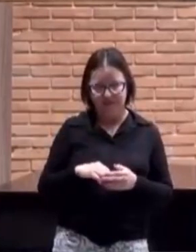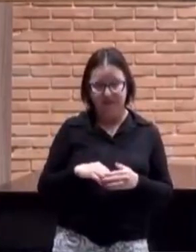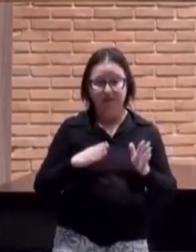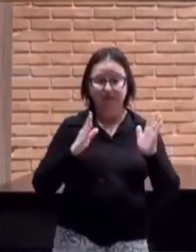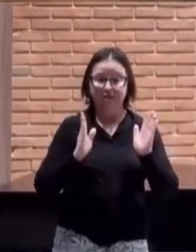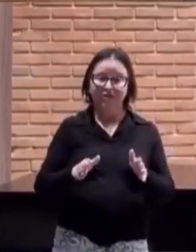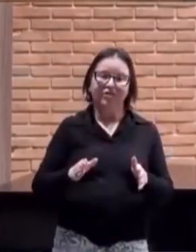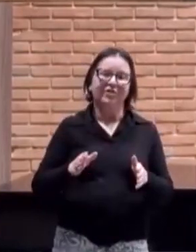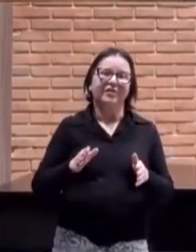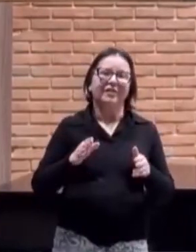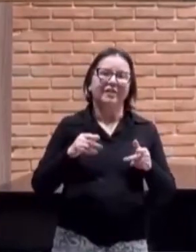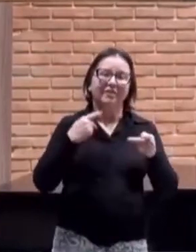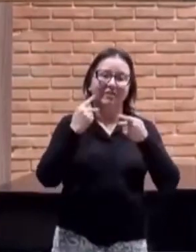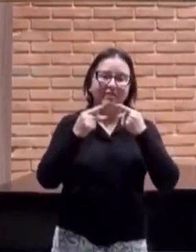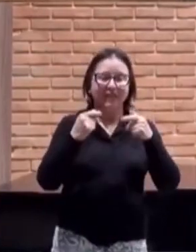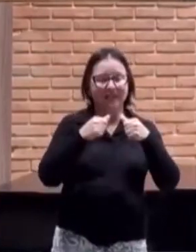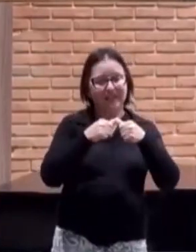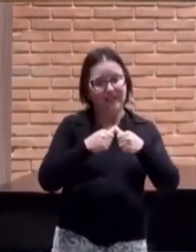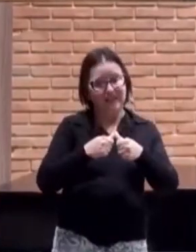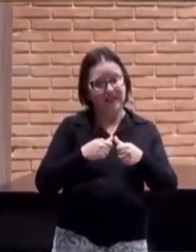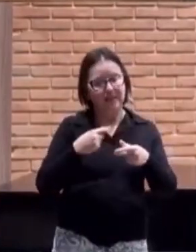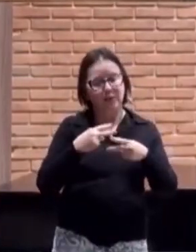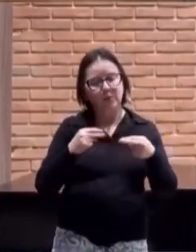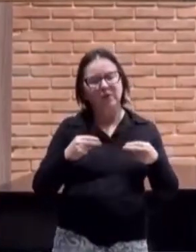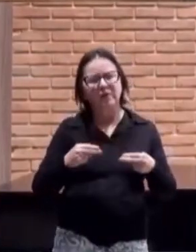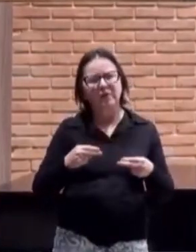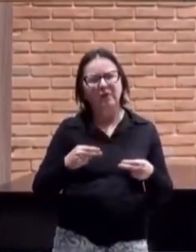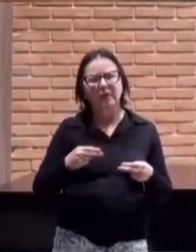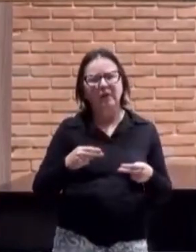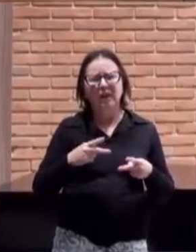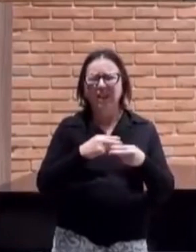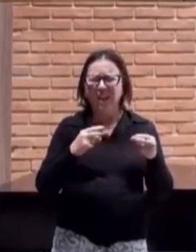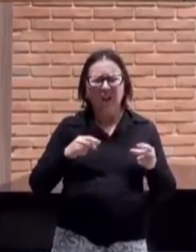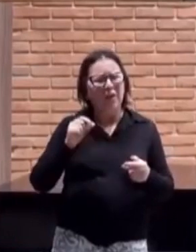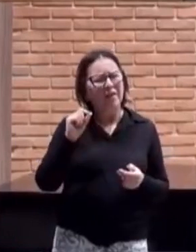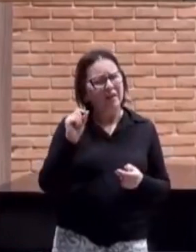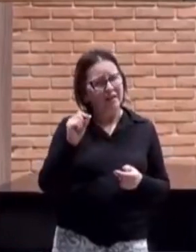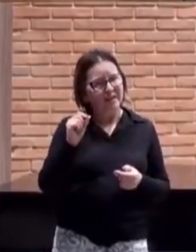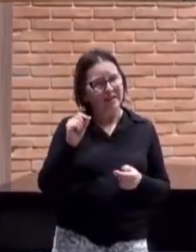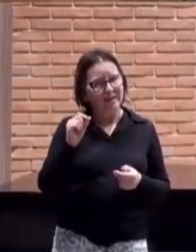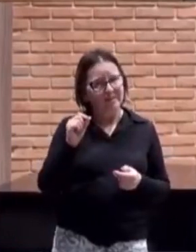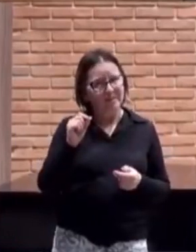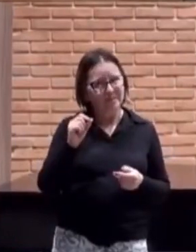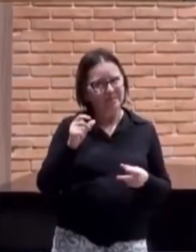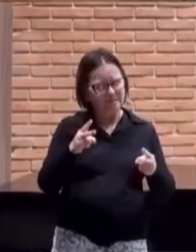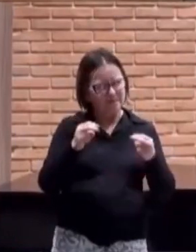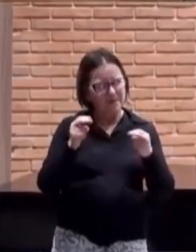tenho-vos dito estas coisas. Que coisas? Você está vendo que isso é uma ligação?